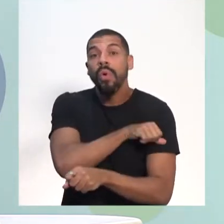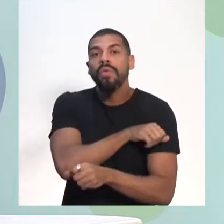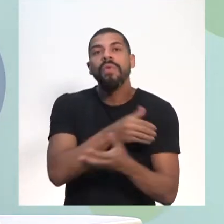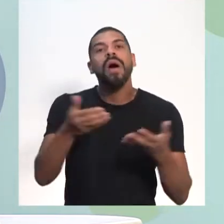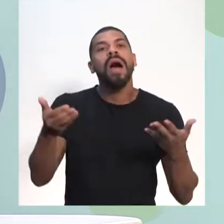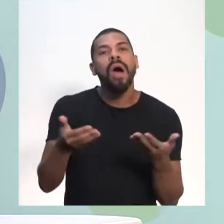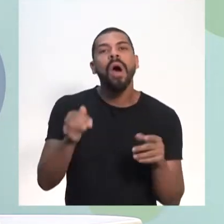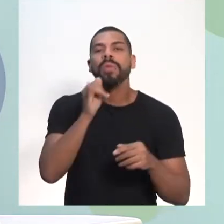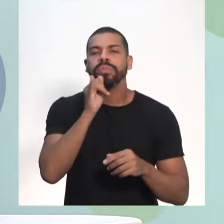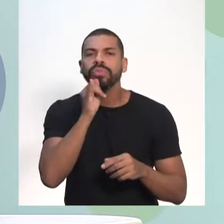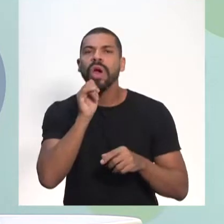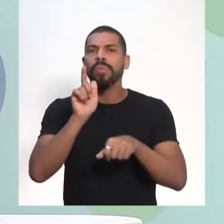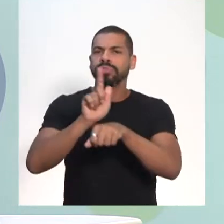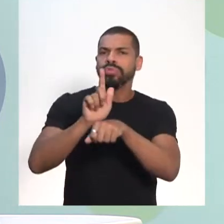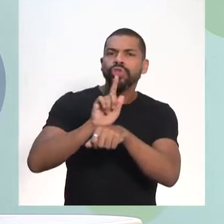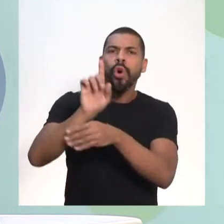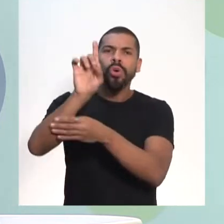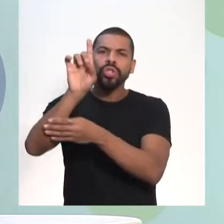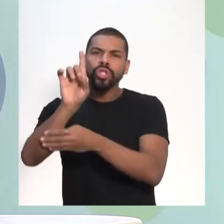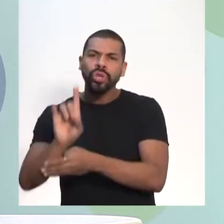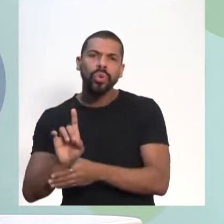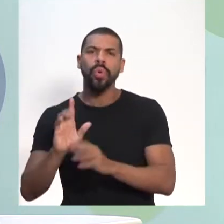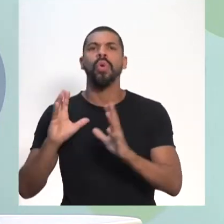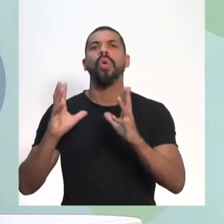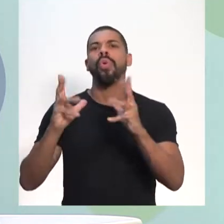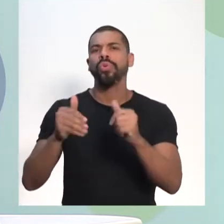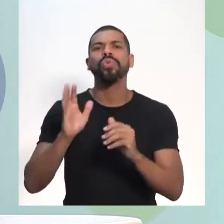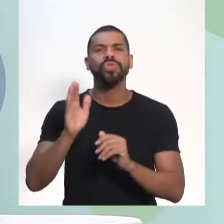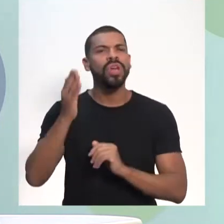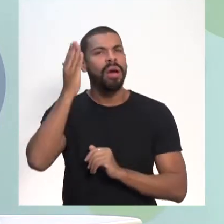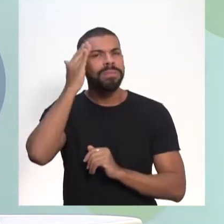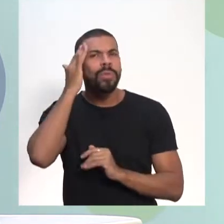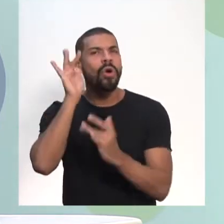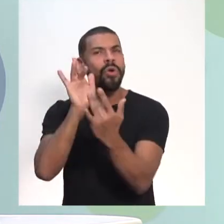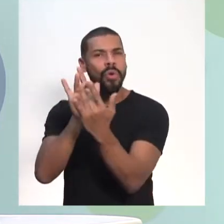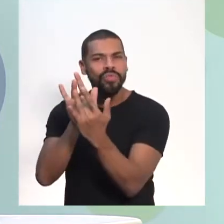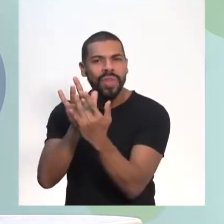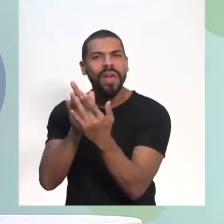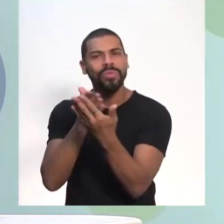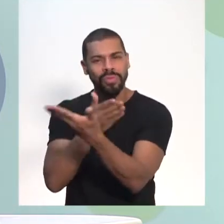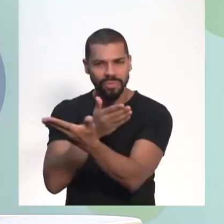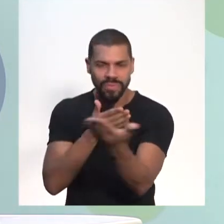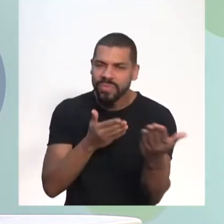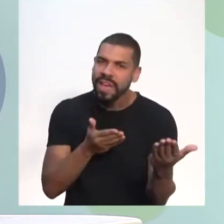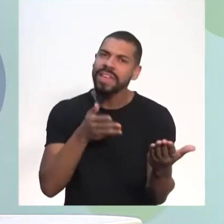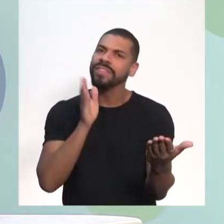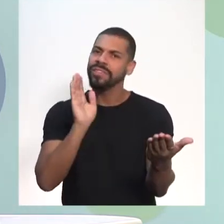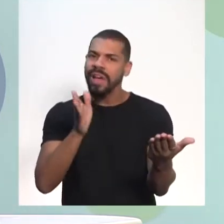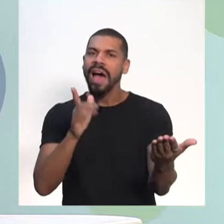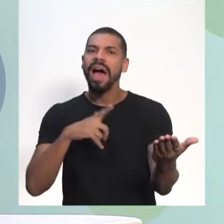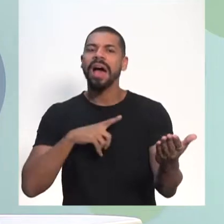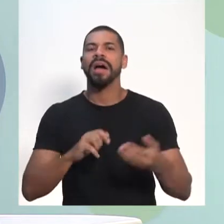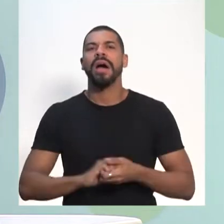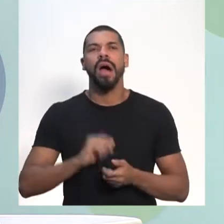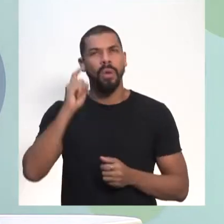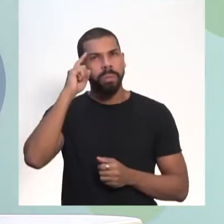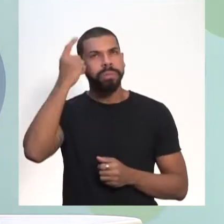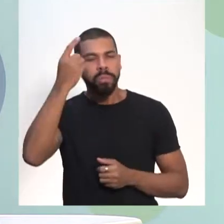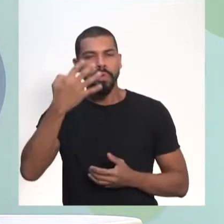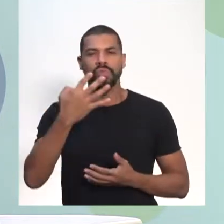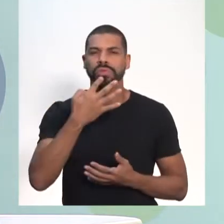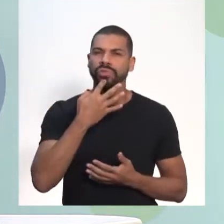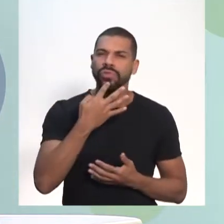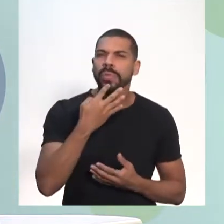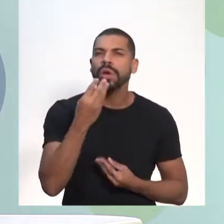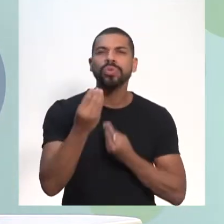próprios PCs, os gestores, a diretoria, já devem ter entrado em contato com vocês já devem ter tomado um pouco de conhecimento